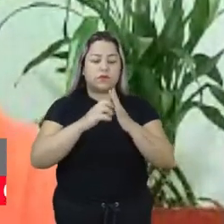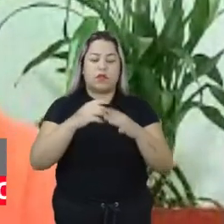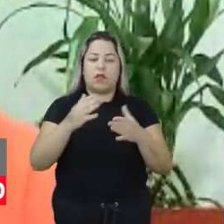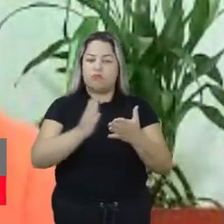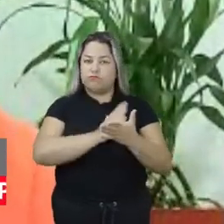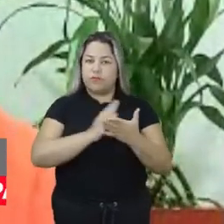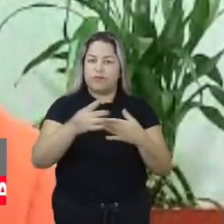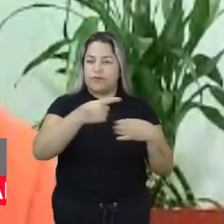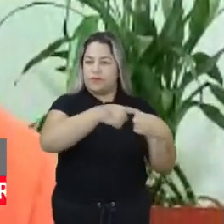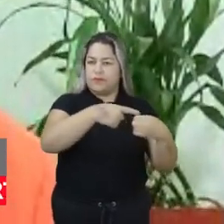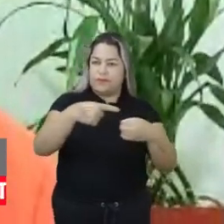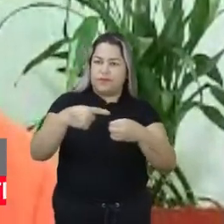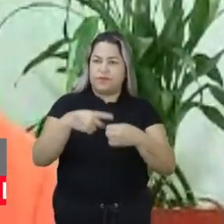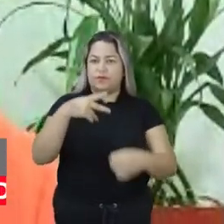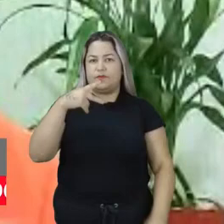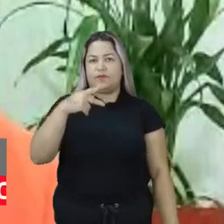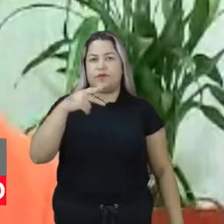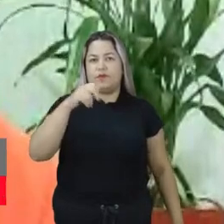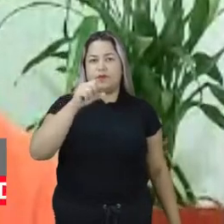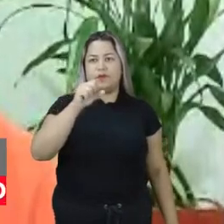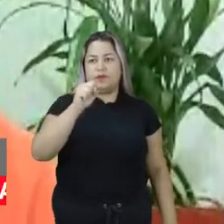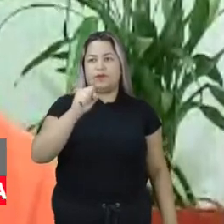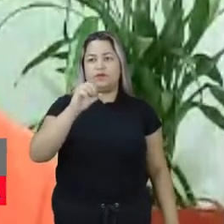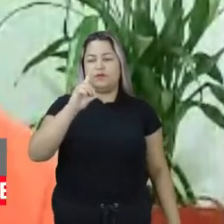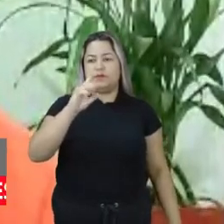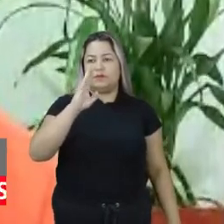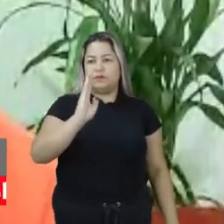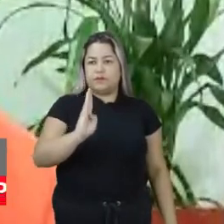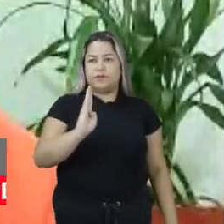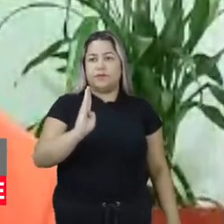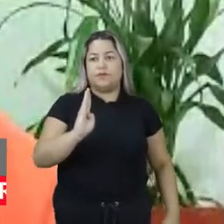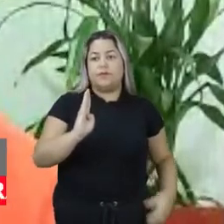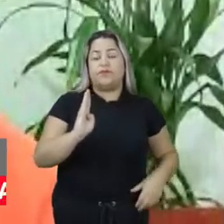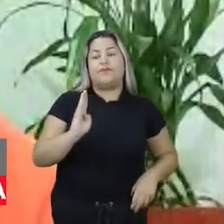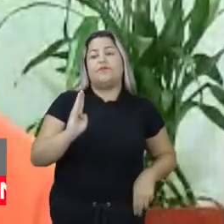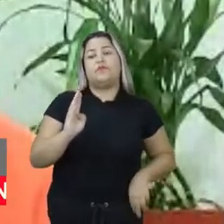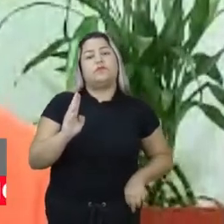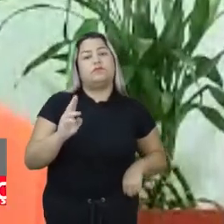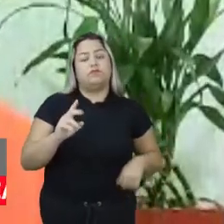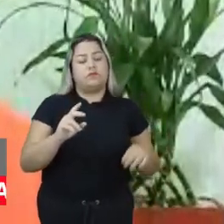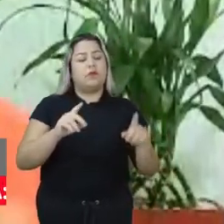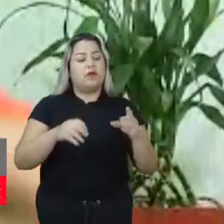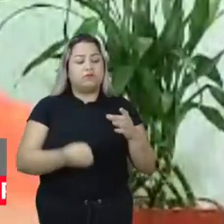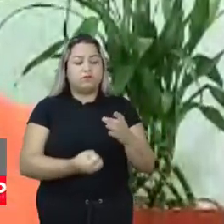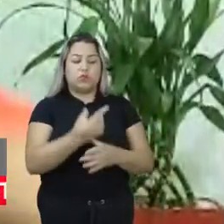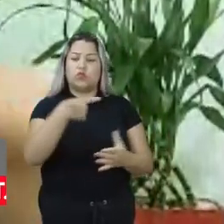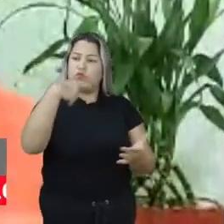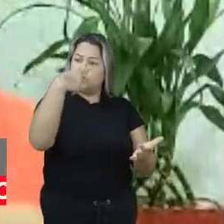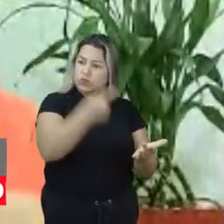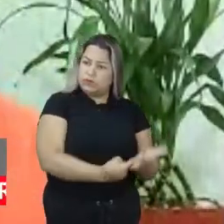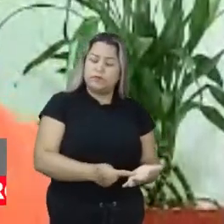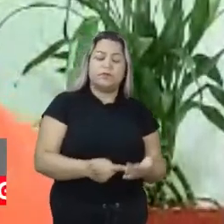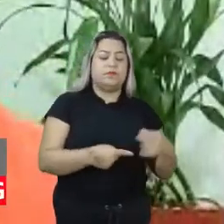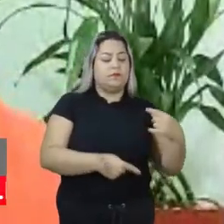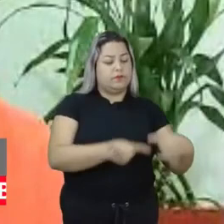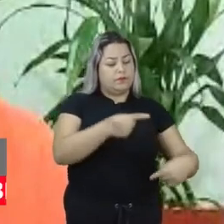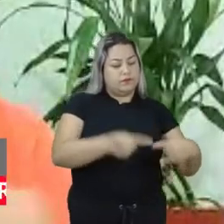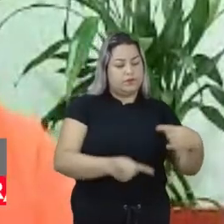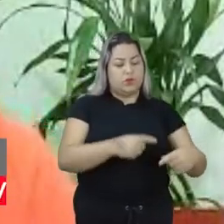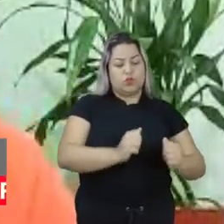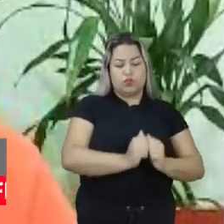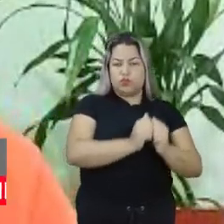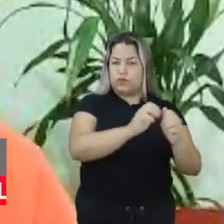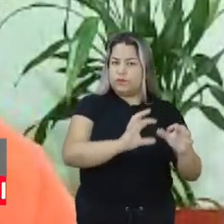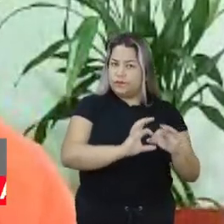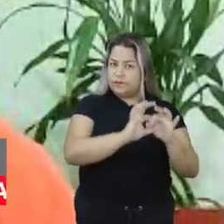cidade, como é o caso do PSB, o PSDB e Cidadania. Então a gente está montando uma frente com compromisso político para 2026, que estejam junto